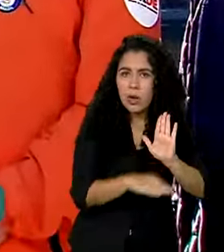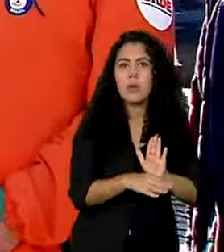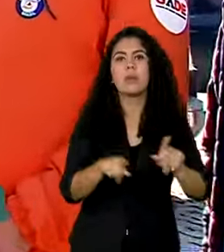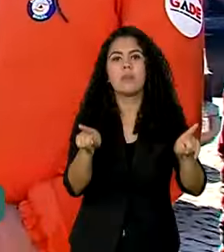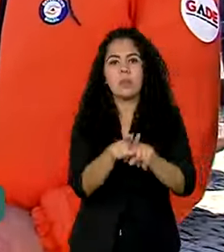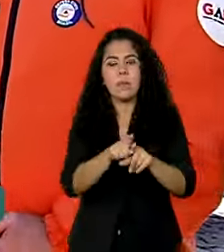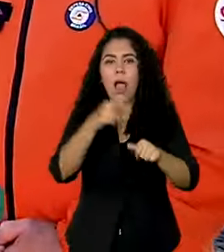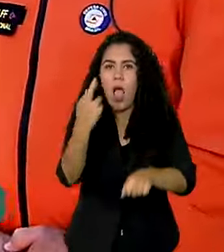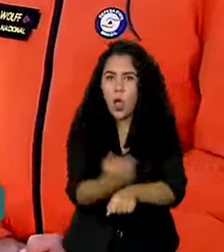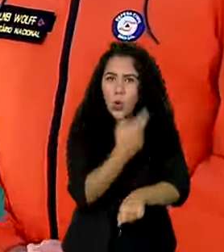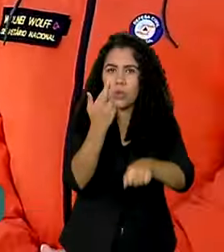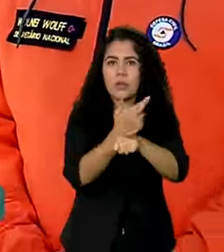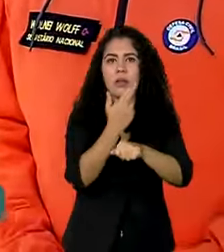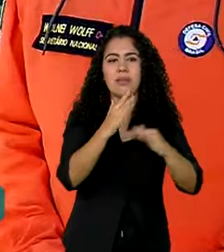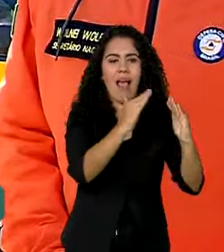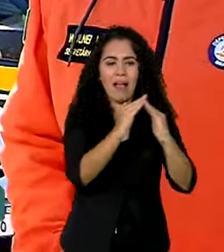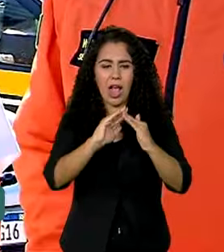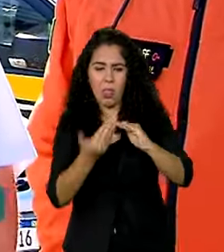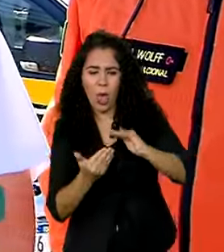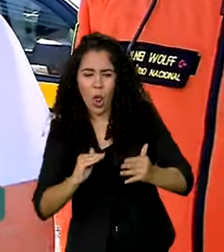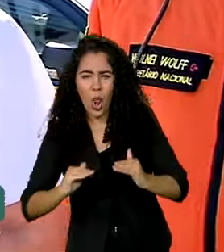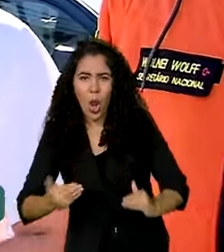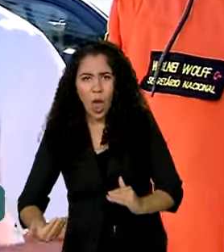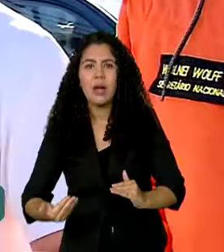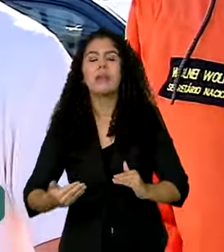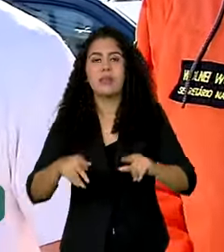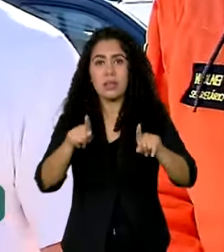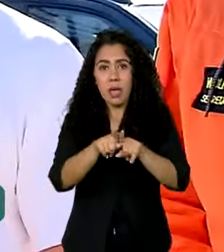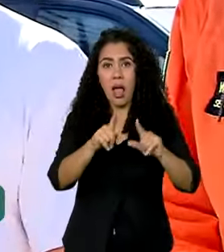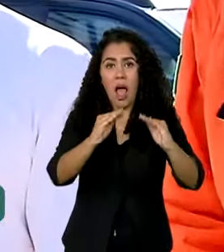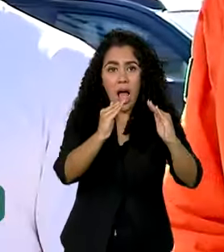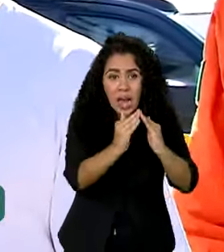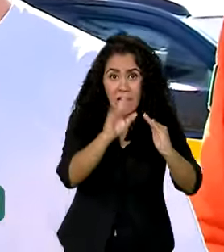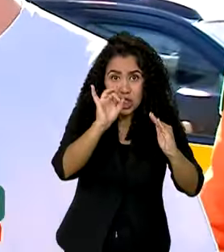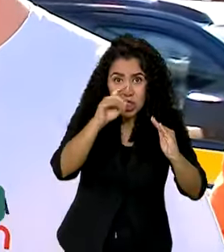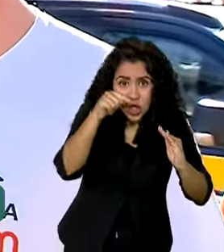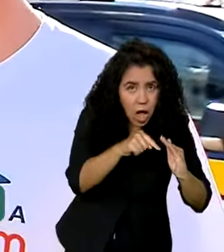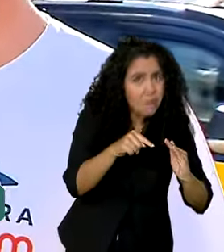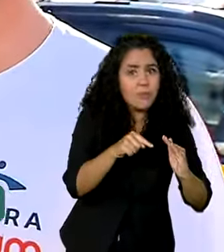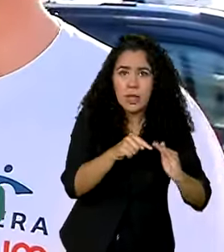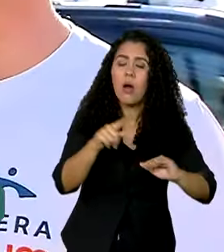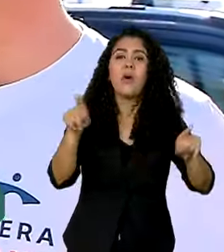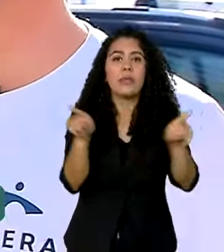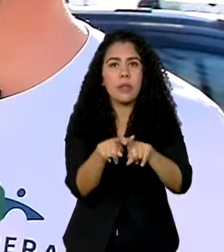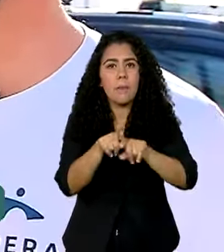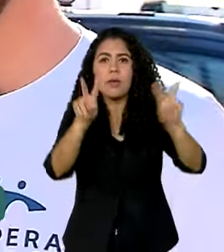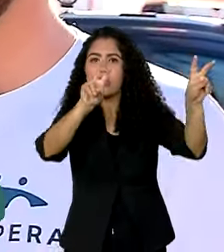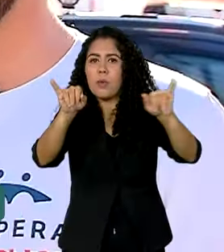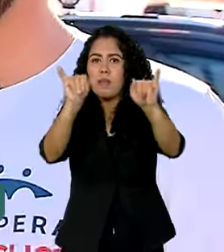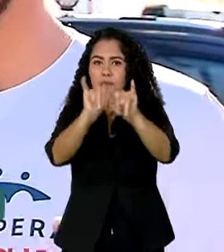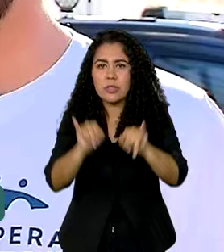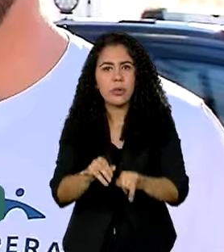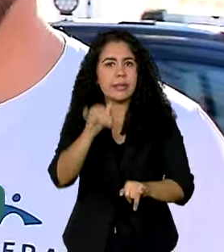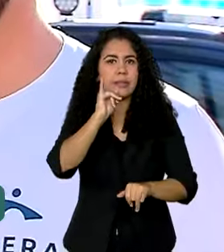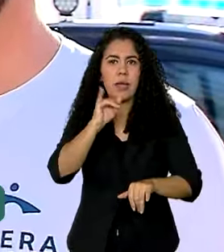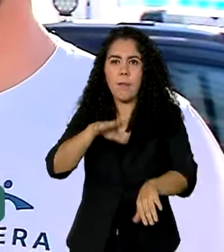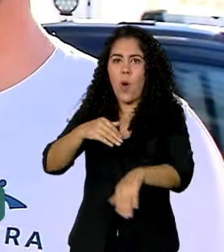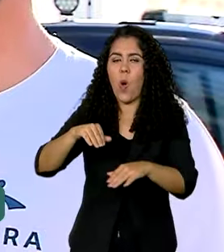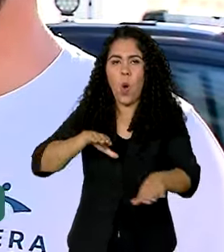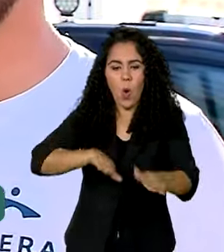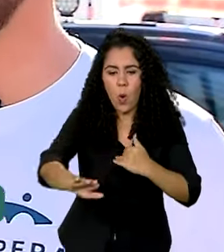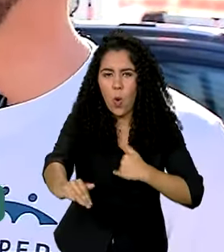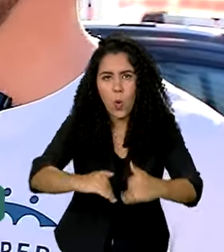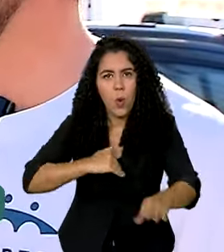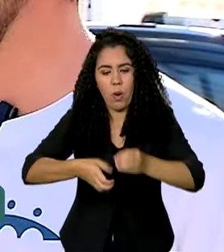da reconstrução das casas destruídas, onde não é só a casa que a gente tem que pensar, mas sim todo esse contexto de infraestrutura e de vencimento de cada uma